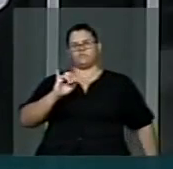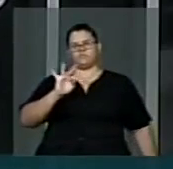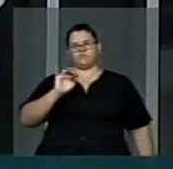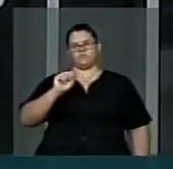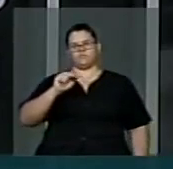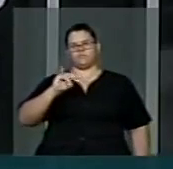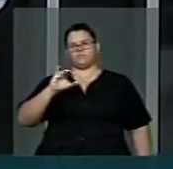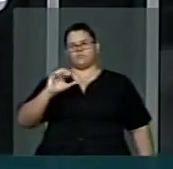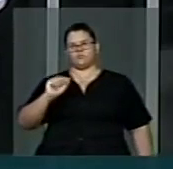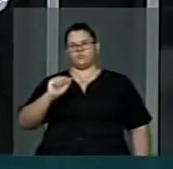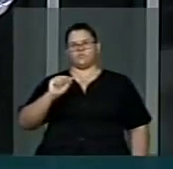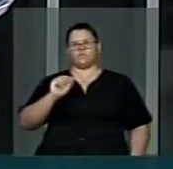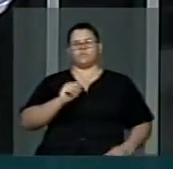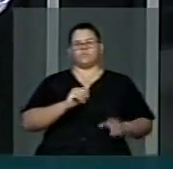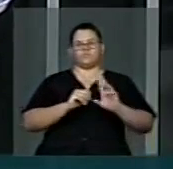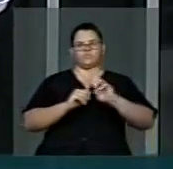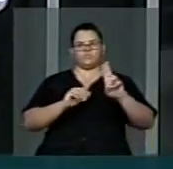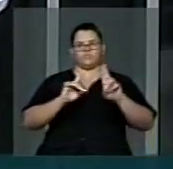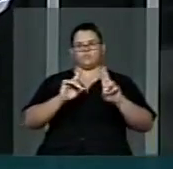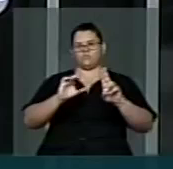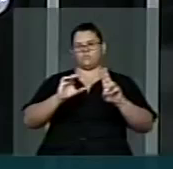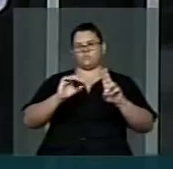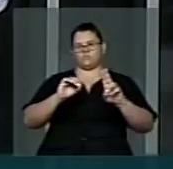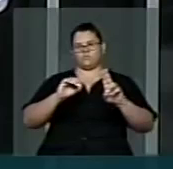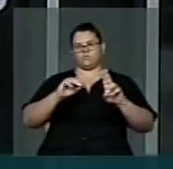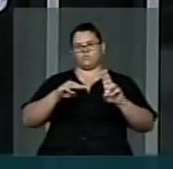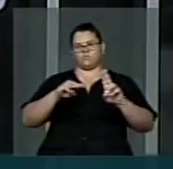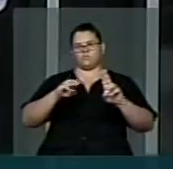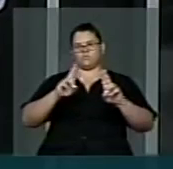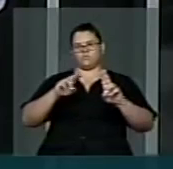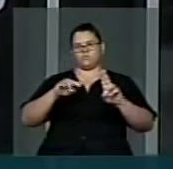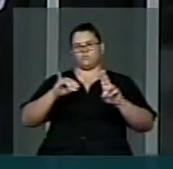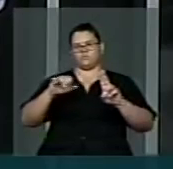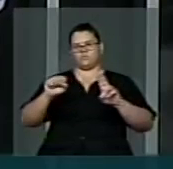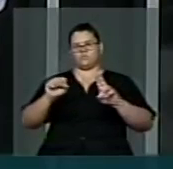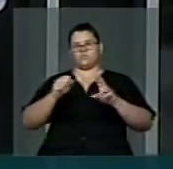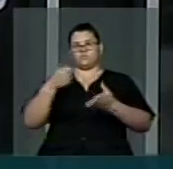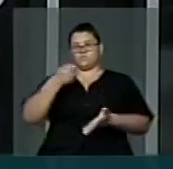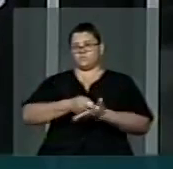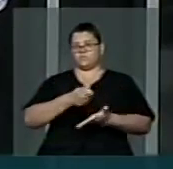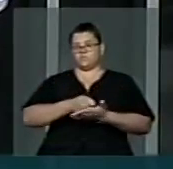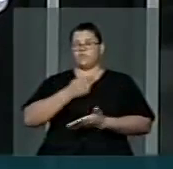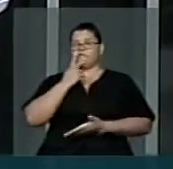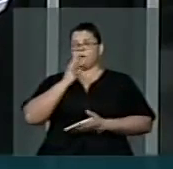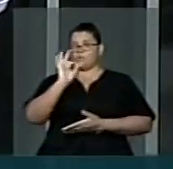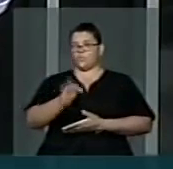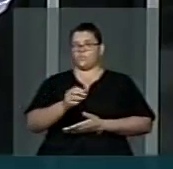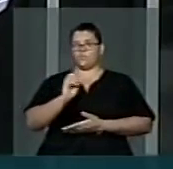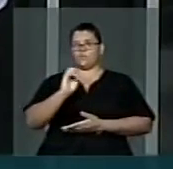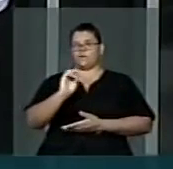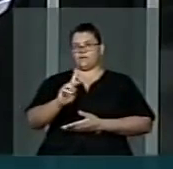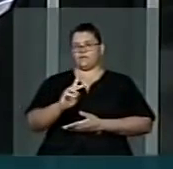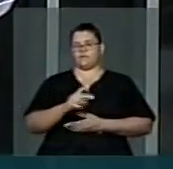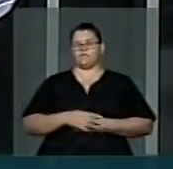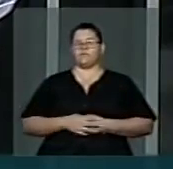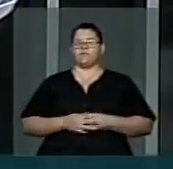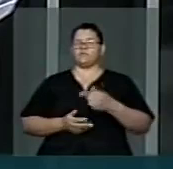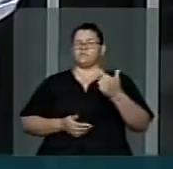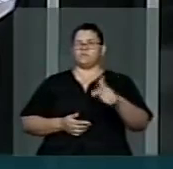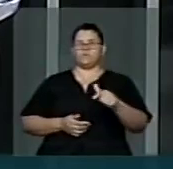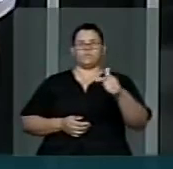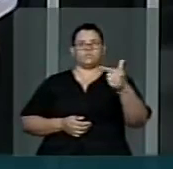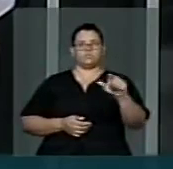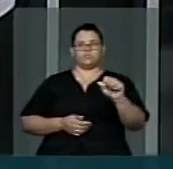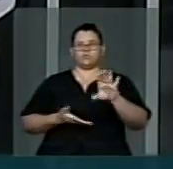Economist afirmava que nenhuma das instituições particulares de ensino superior do Brasil tem o prestígio ou os